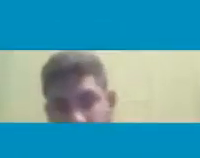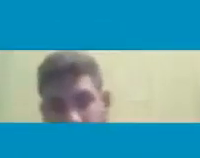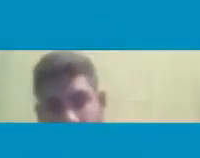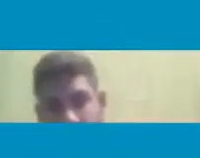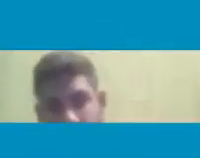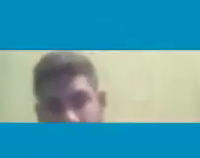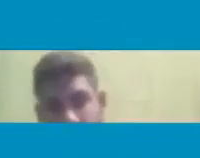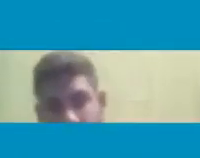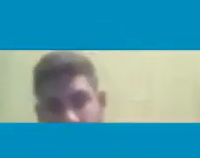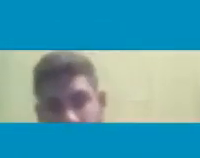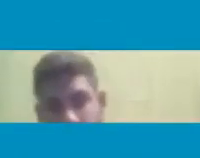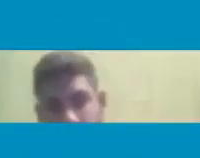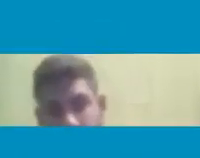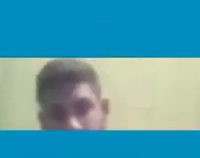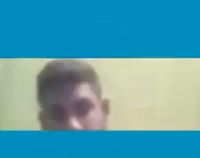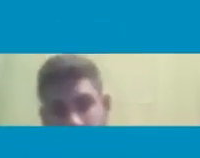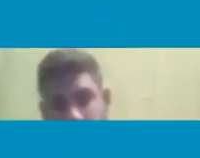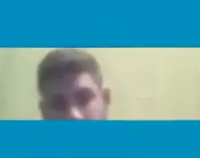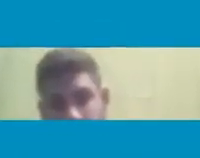de